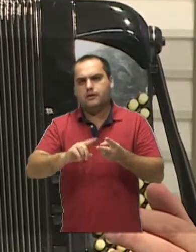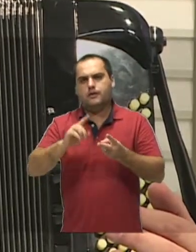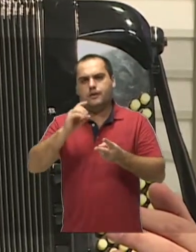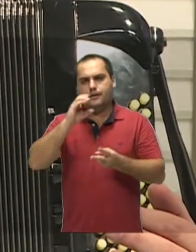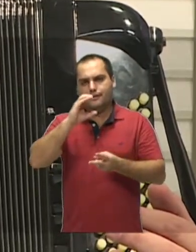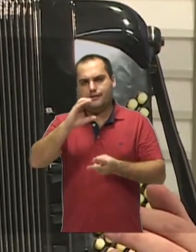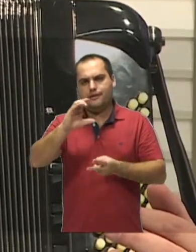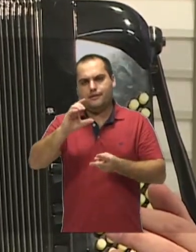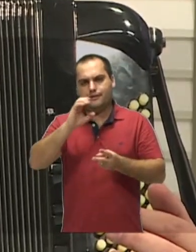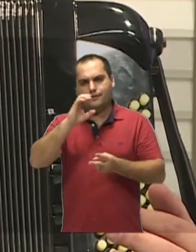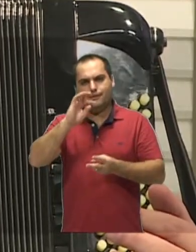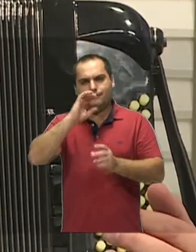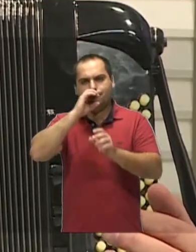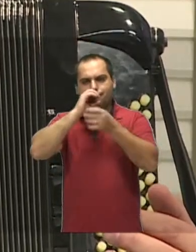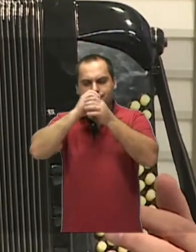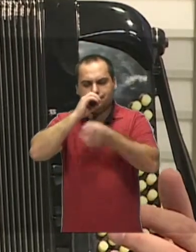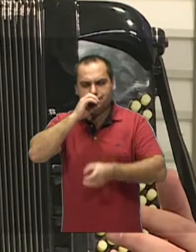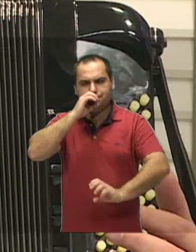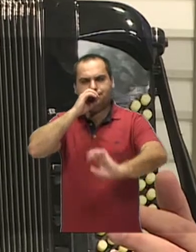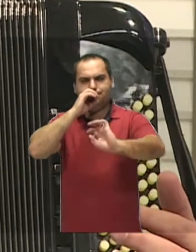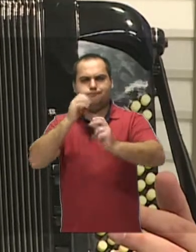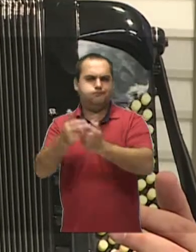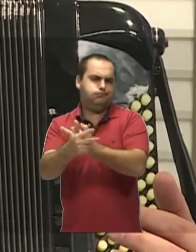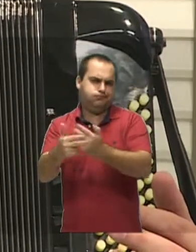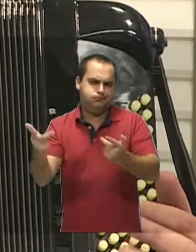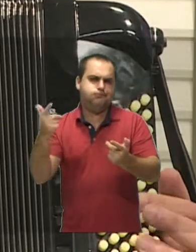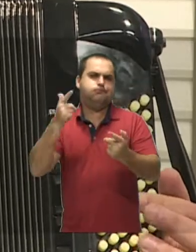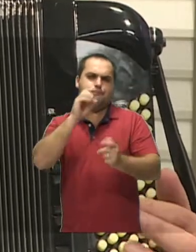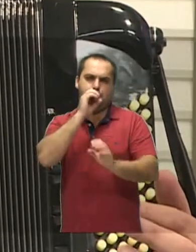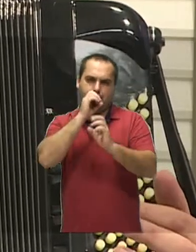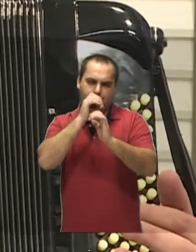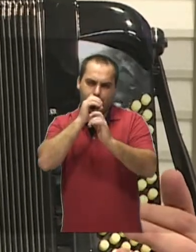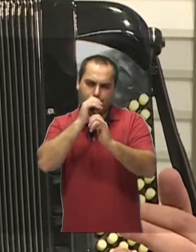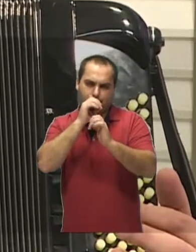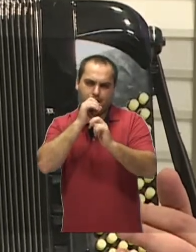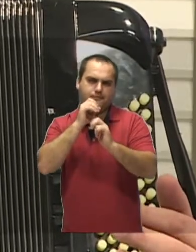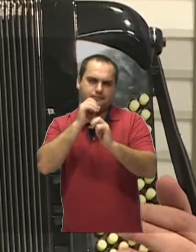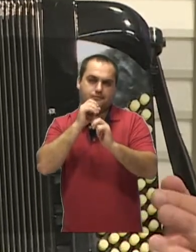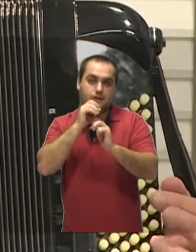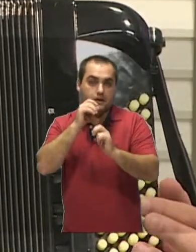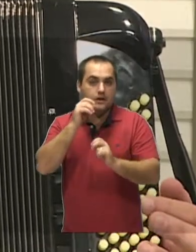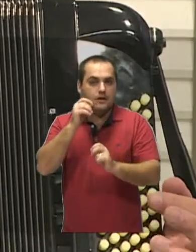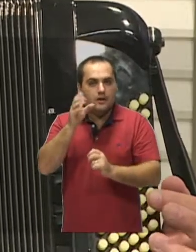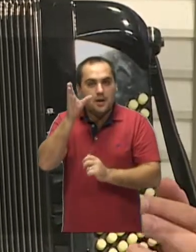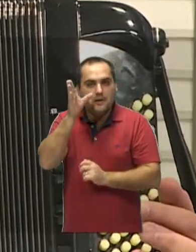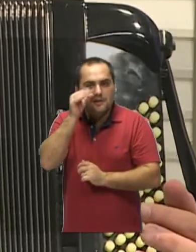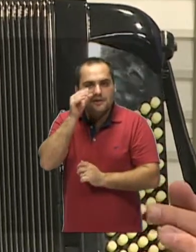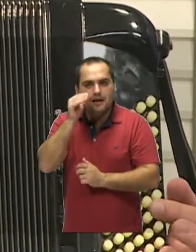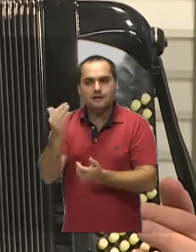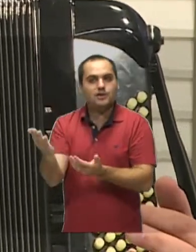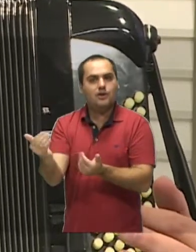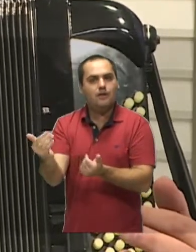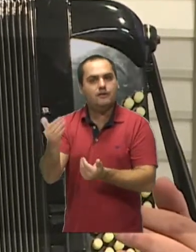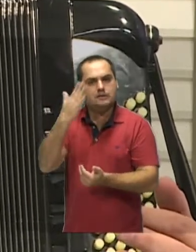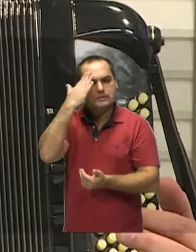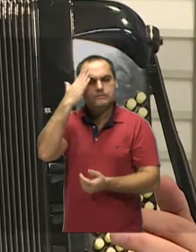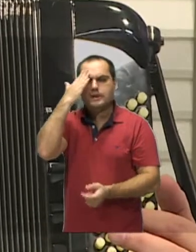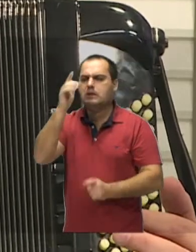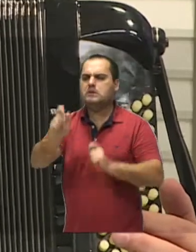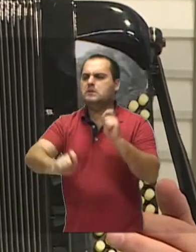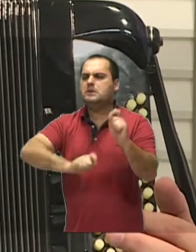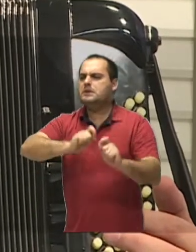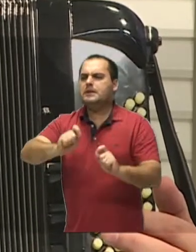o trompete, trombone. E realmente aquela curiosidade de adolescente de saber como é que, né? Quais eram as possibilidades, as